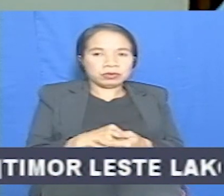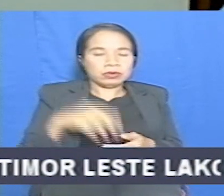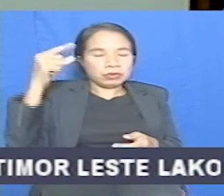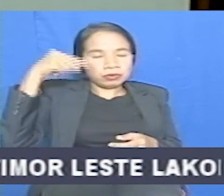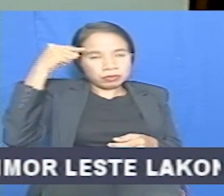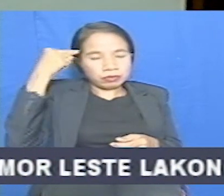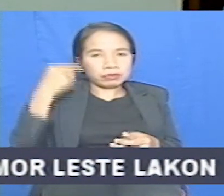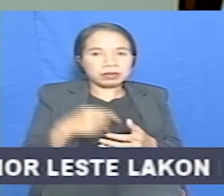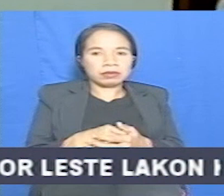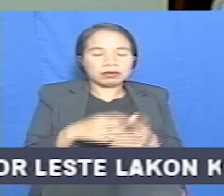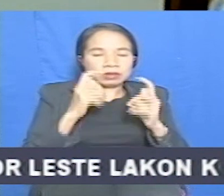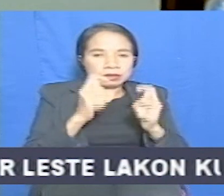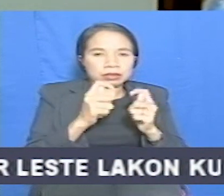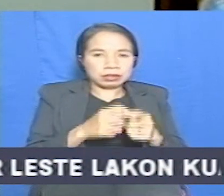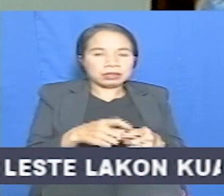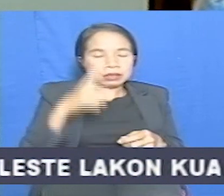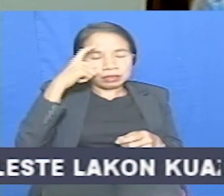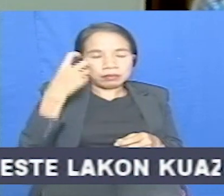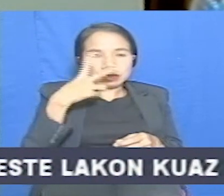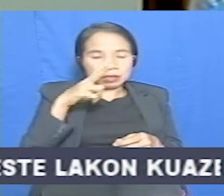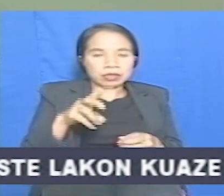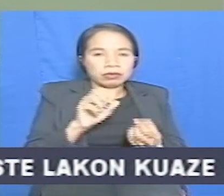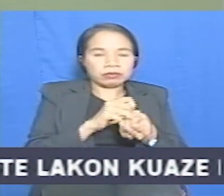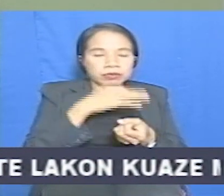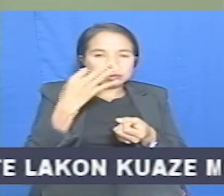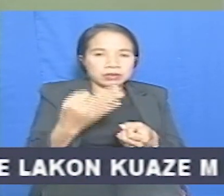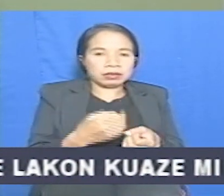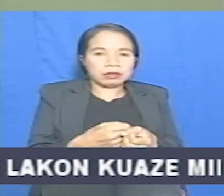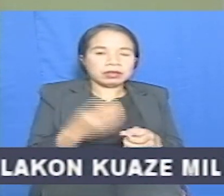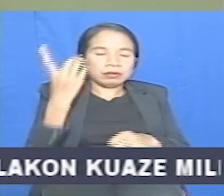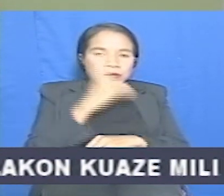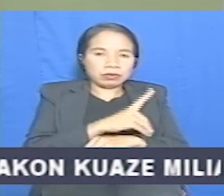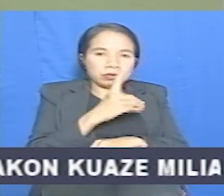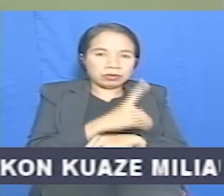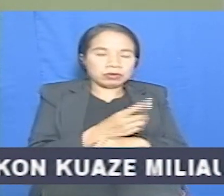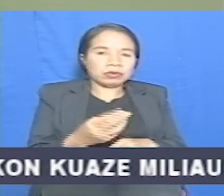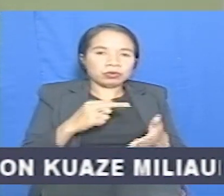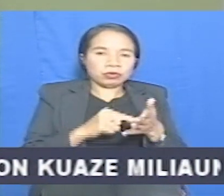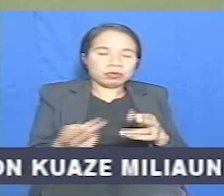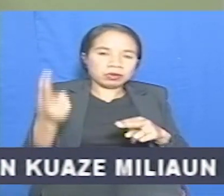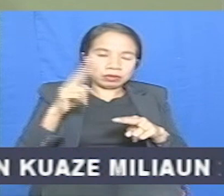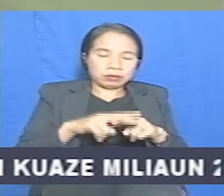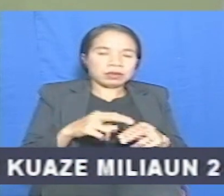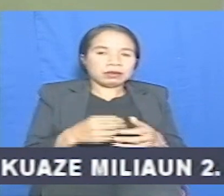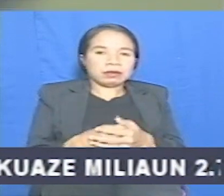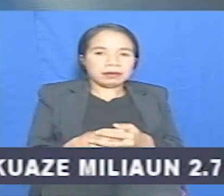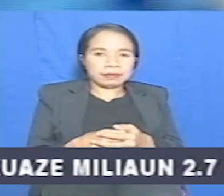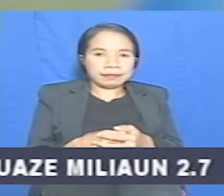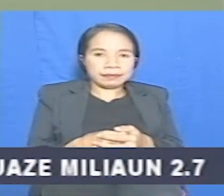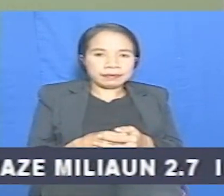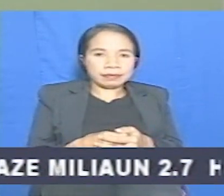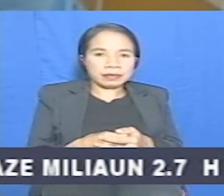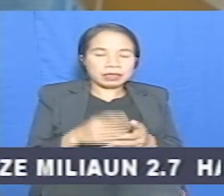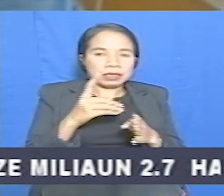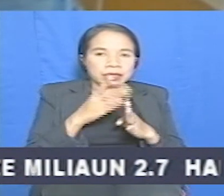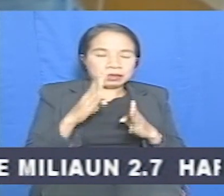instrumento antigen swab test, também reba a evolução COVID-19, neve cada loro número infectado continua a aumentar.